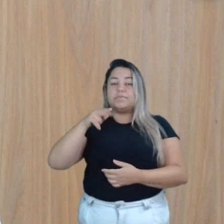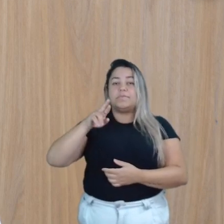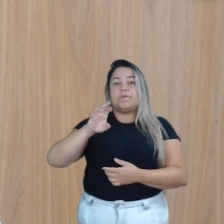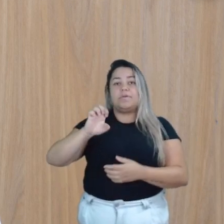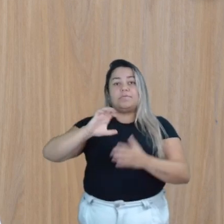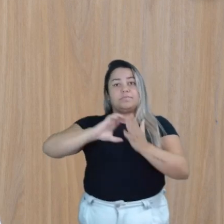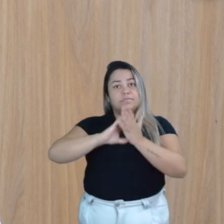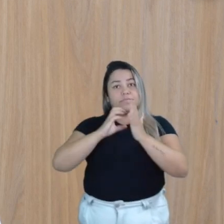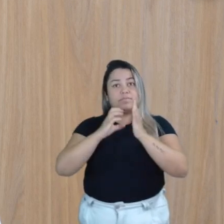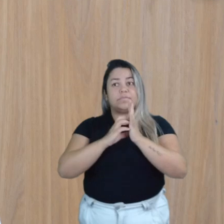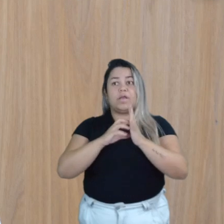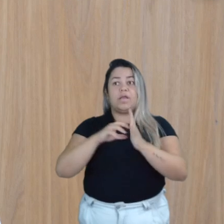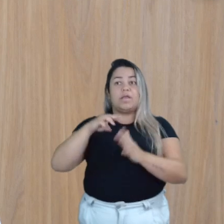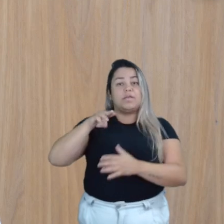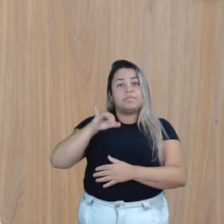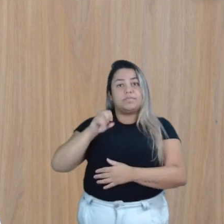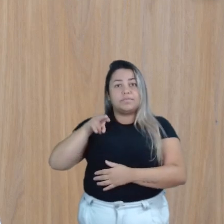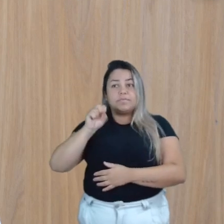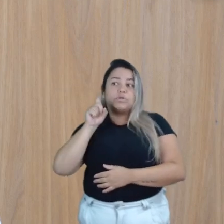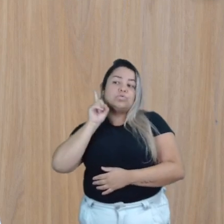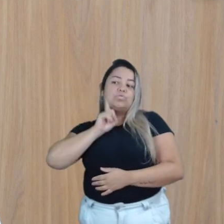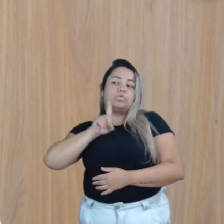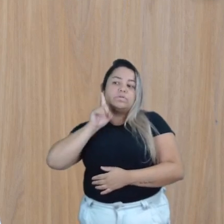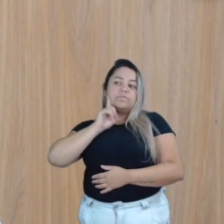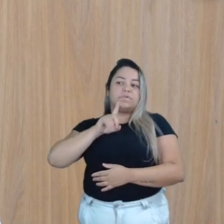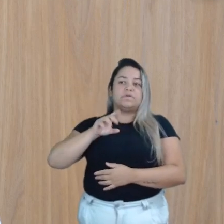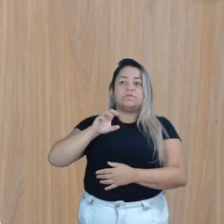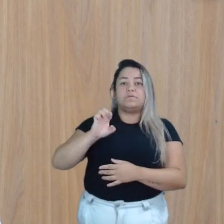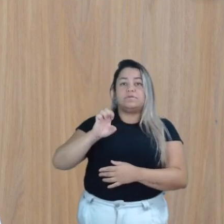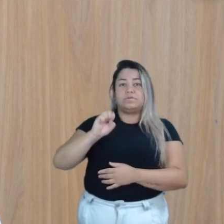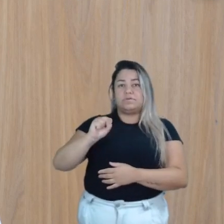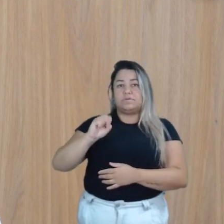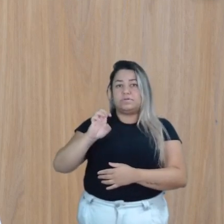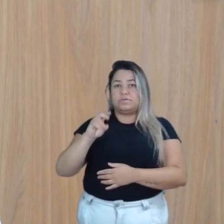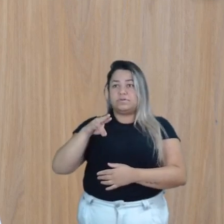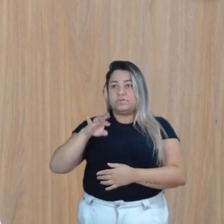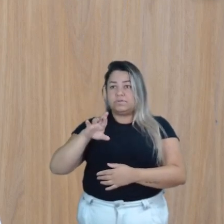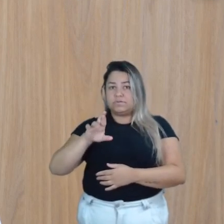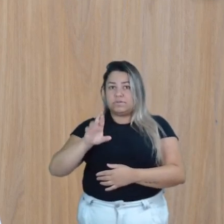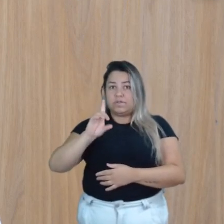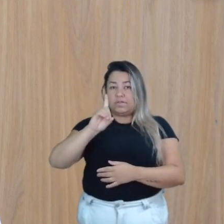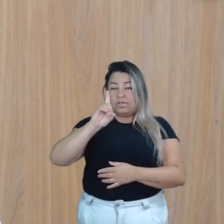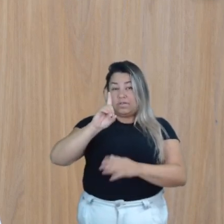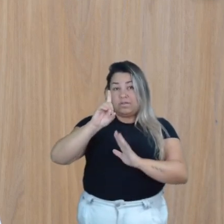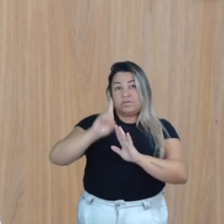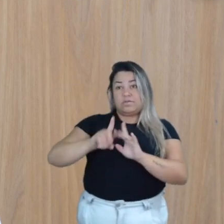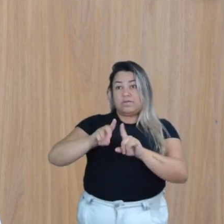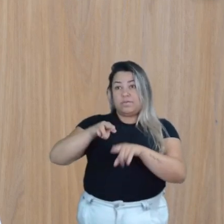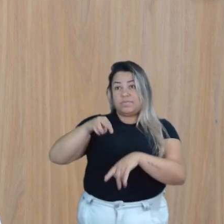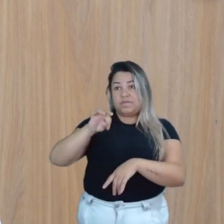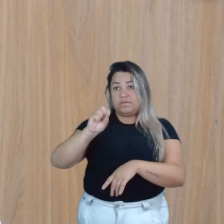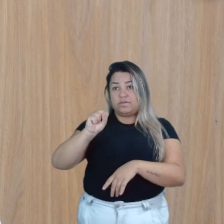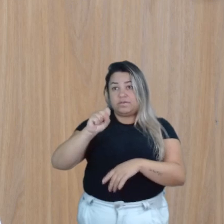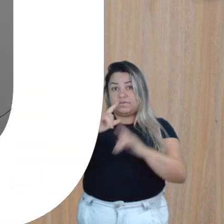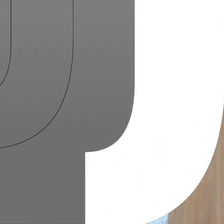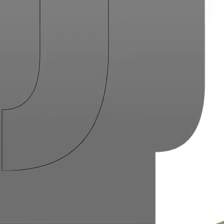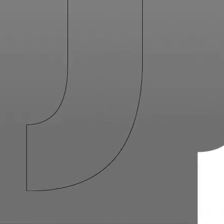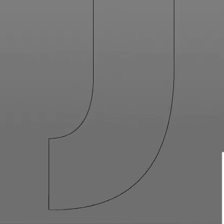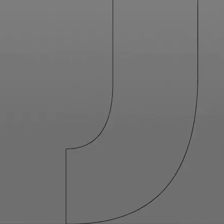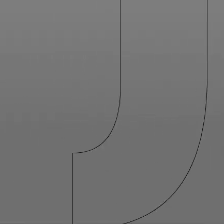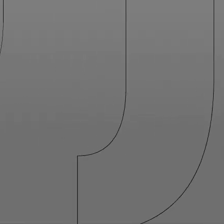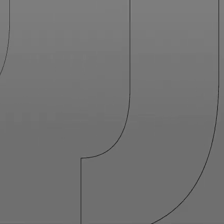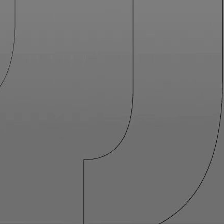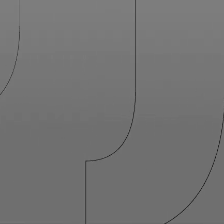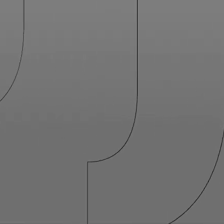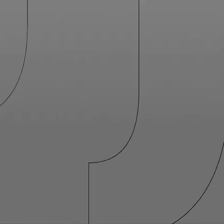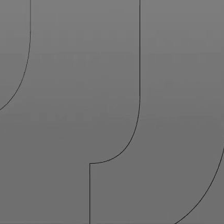de Uberlândia, em Minas Gerais, e também com Cedenir Oliveira, que é da direção nacional do MST do Rio Grande do Sul.